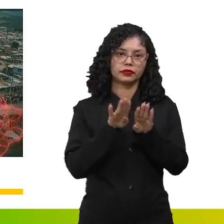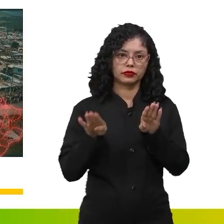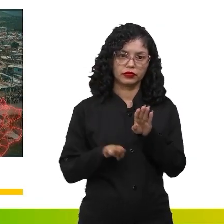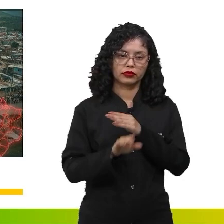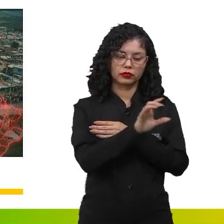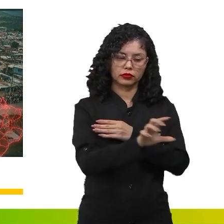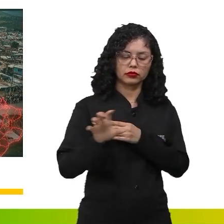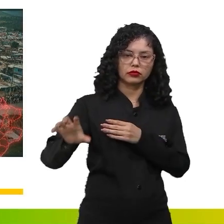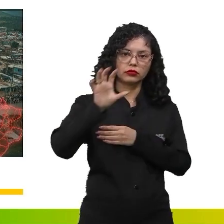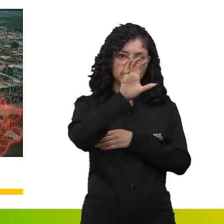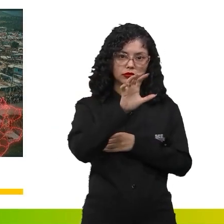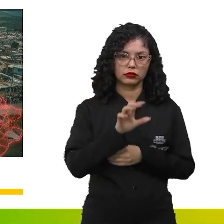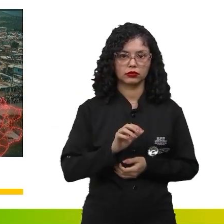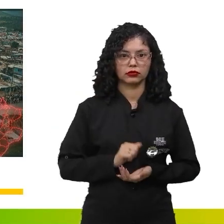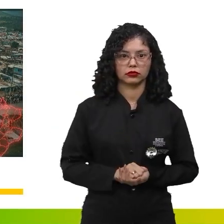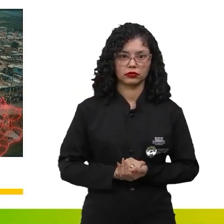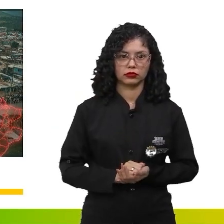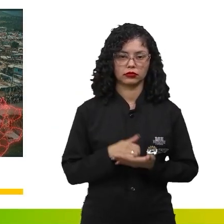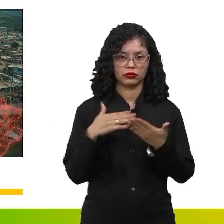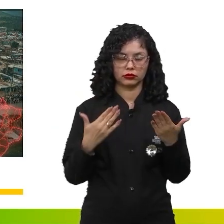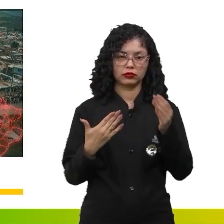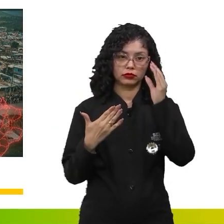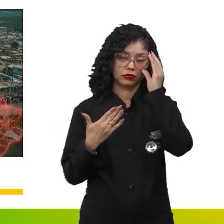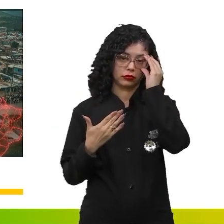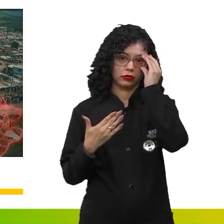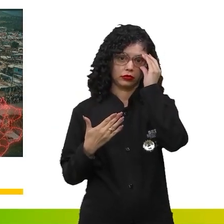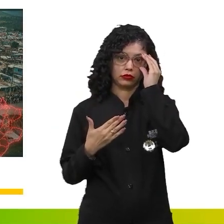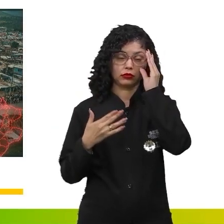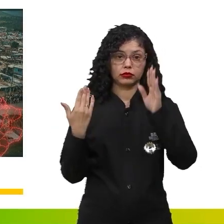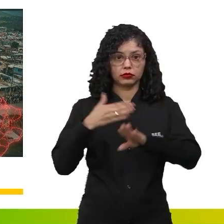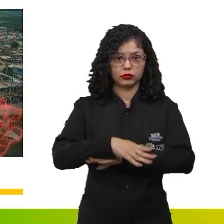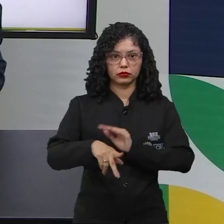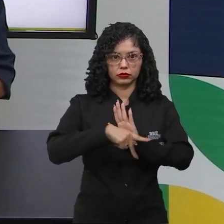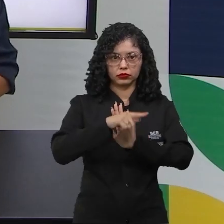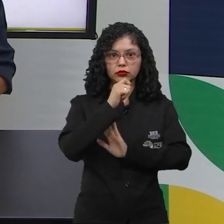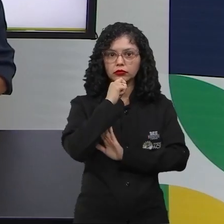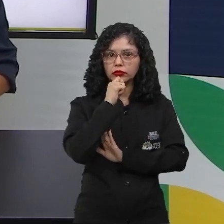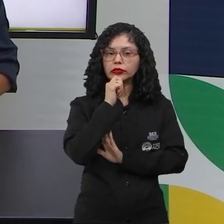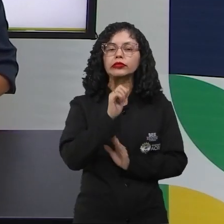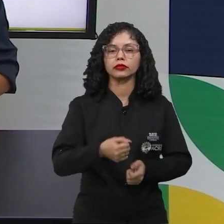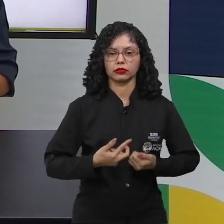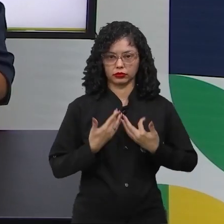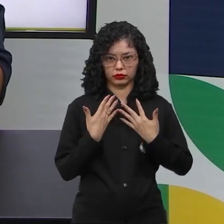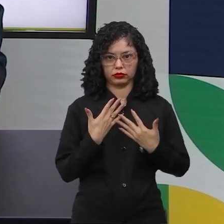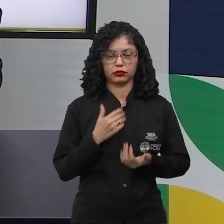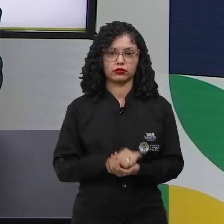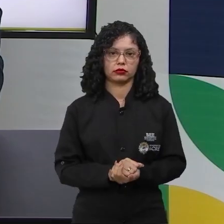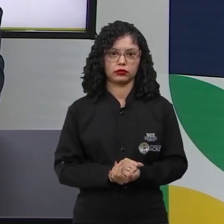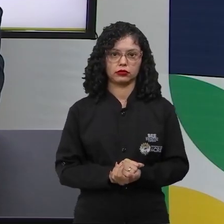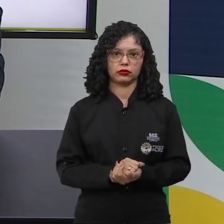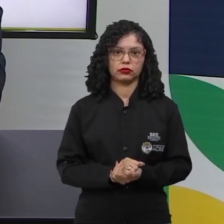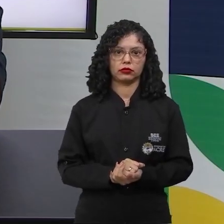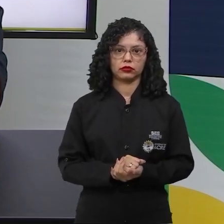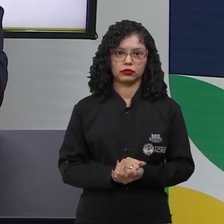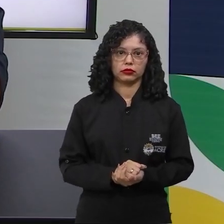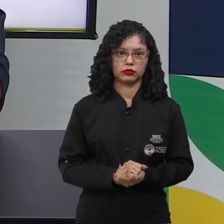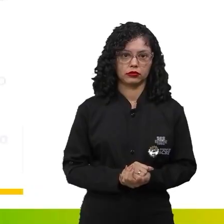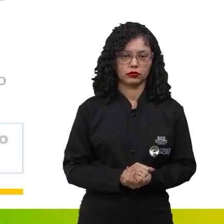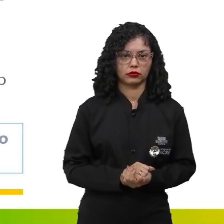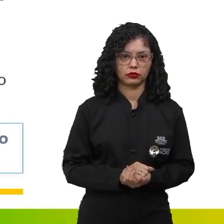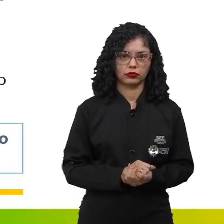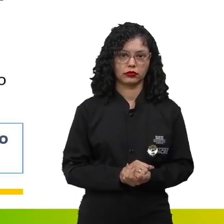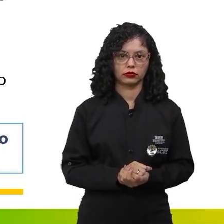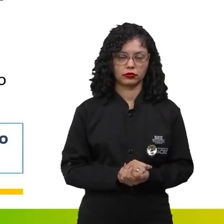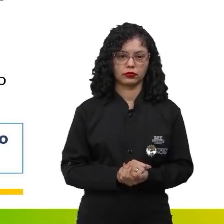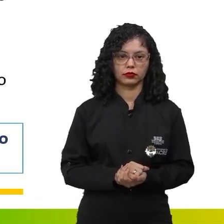e desigualdades regionais. Então, esses aí entre um dos motivos para o movimento antivacina acontecer. Quais são outros motivos